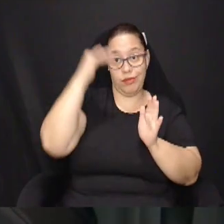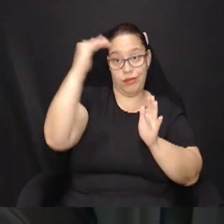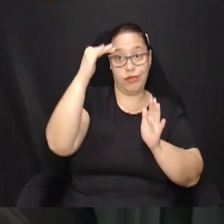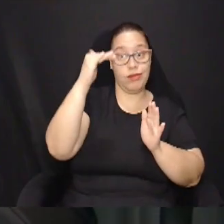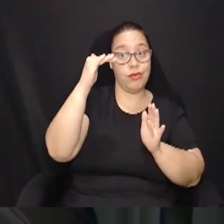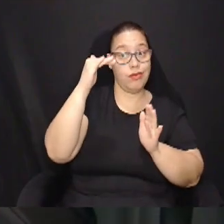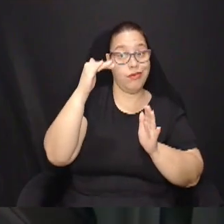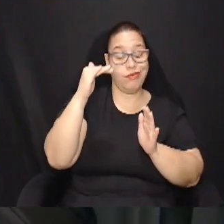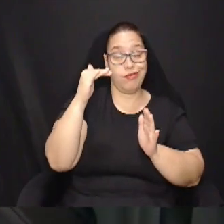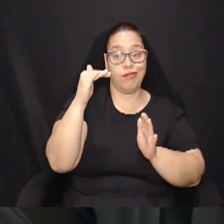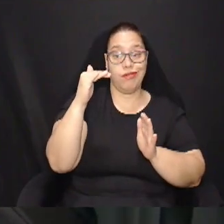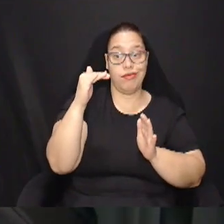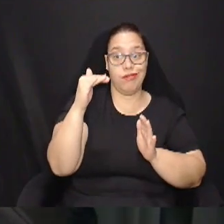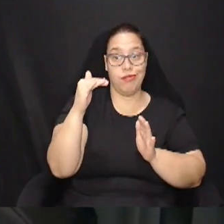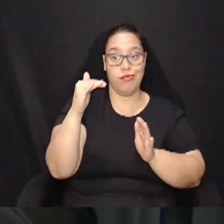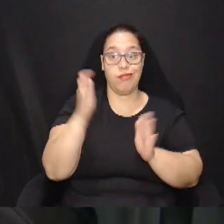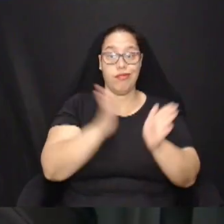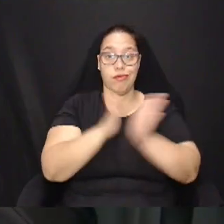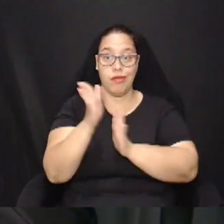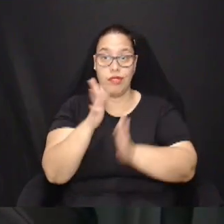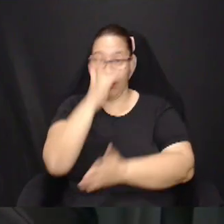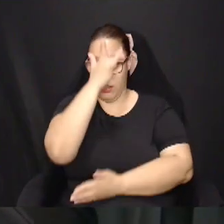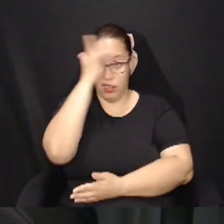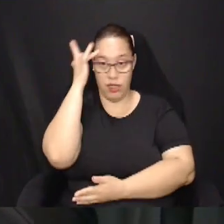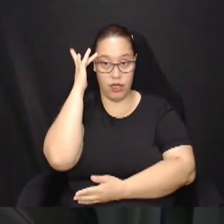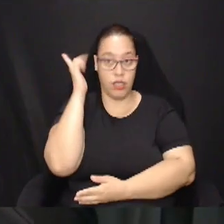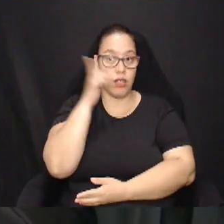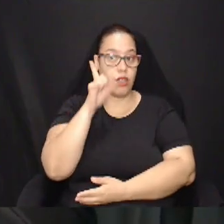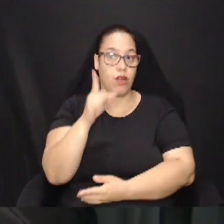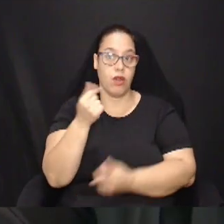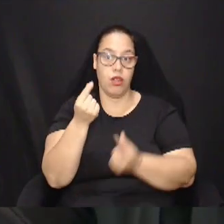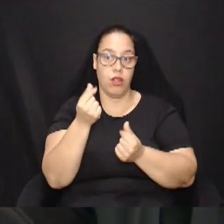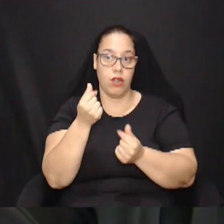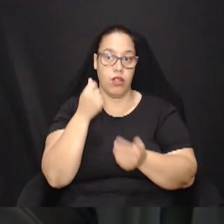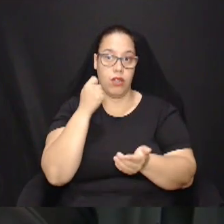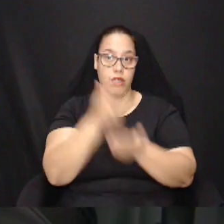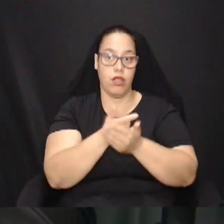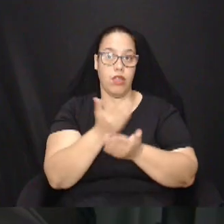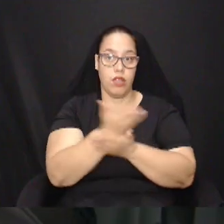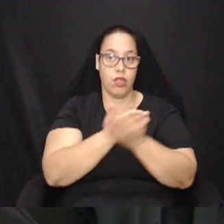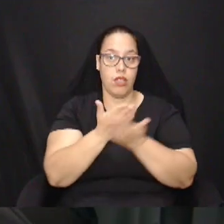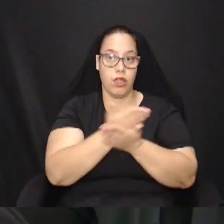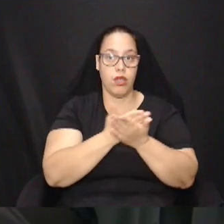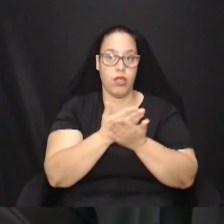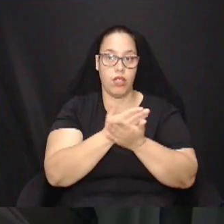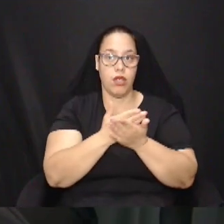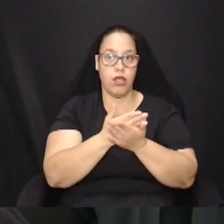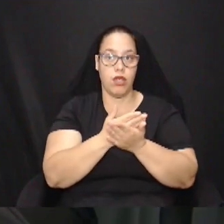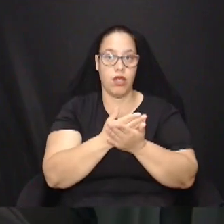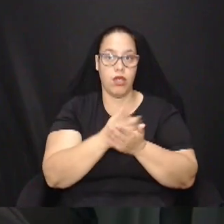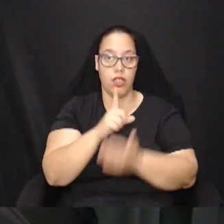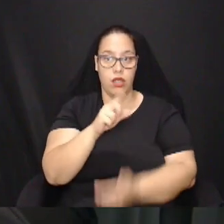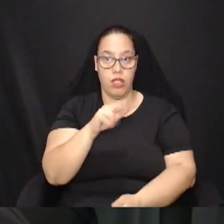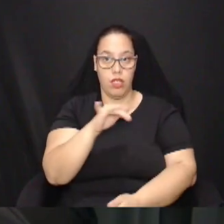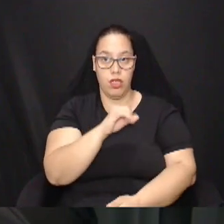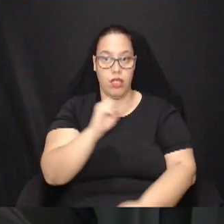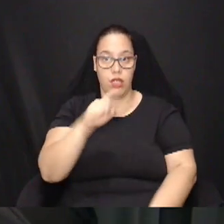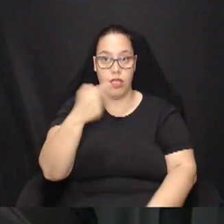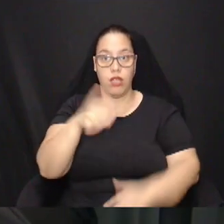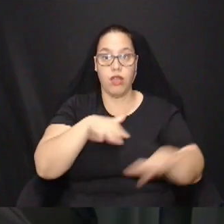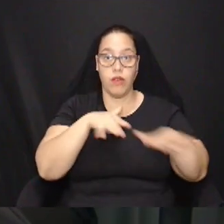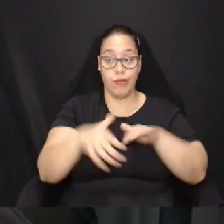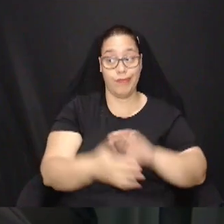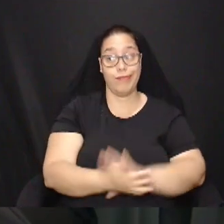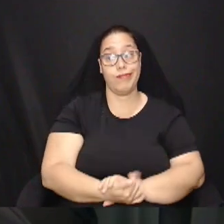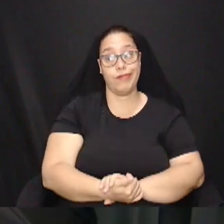gente tem muito mais acesso de pessoas que têm condições financeiras para custear um tratamento, assim como o doutor estava dizendo num outro momento. Então, ao passo que a gente